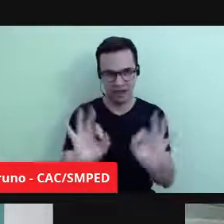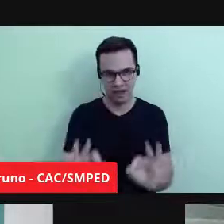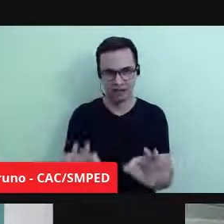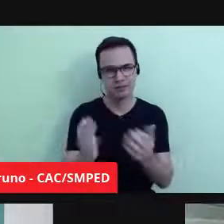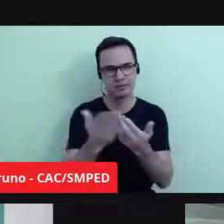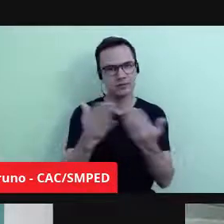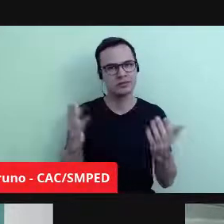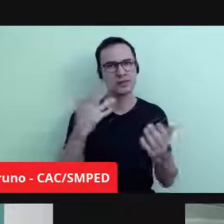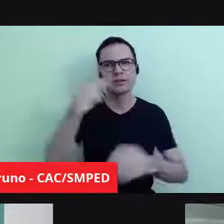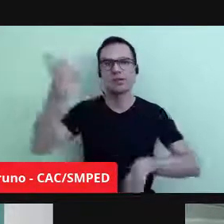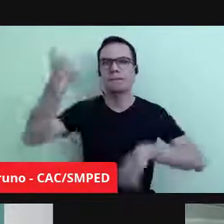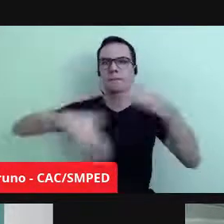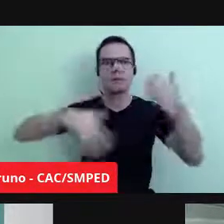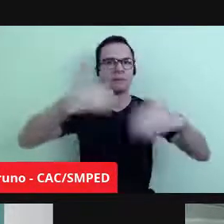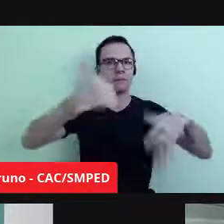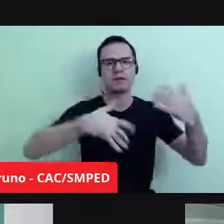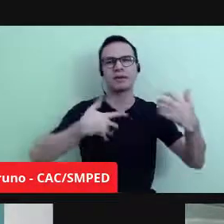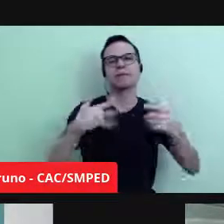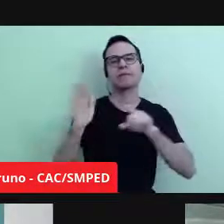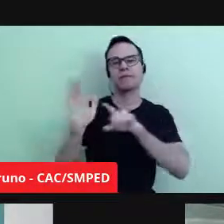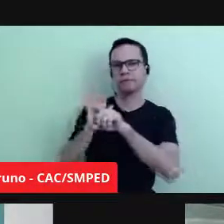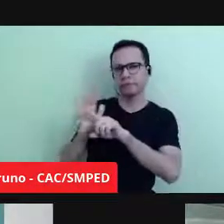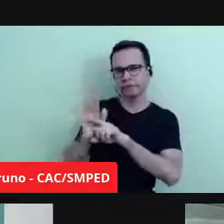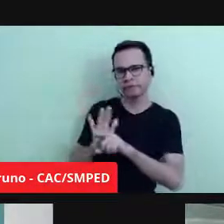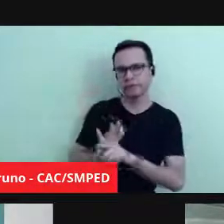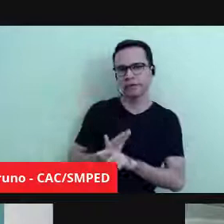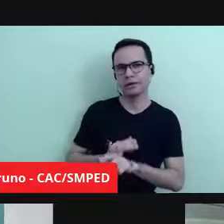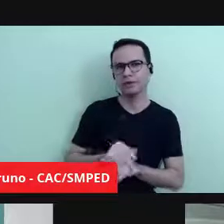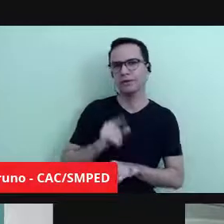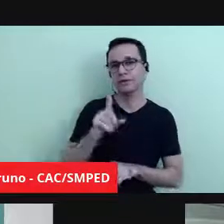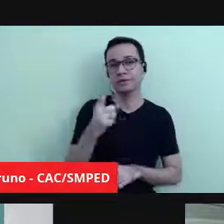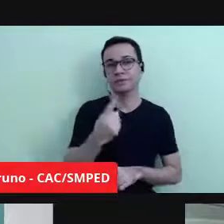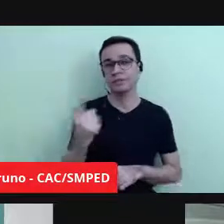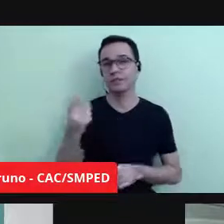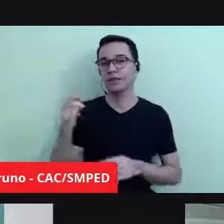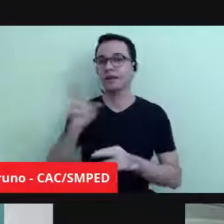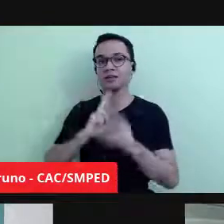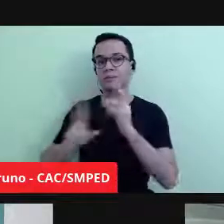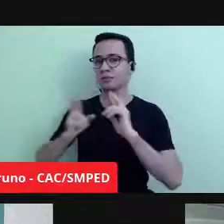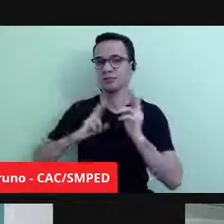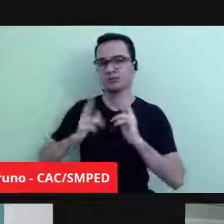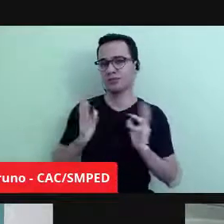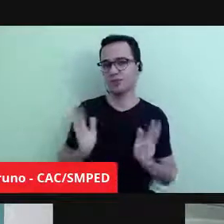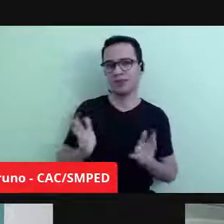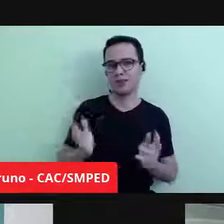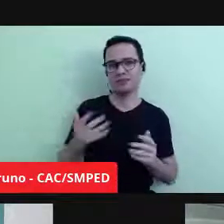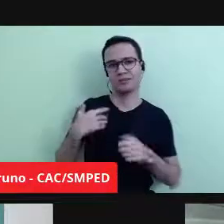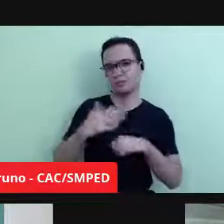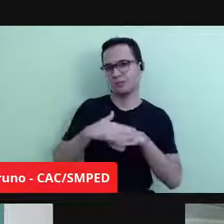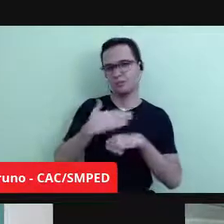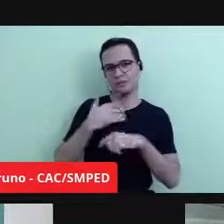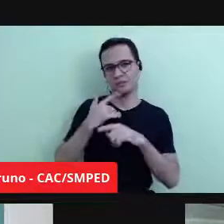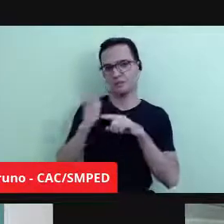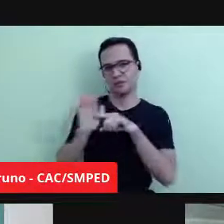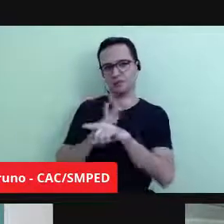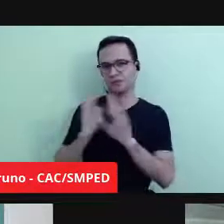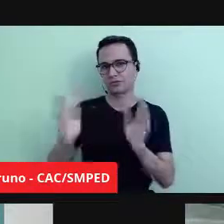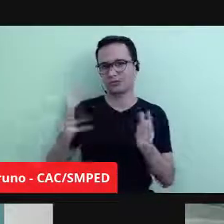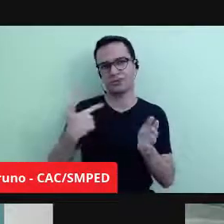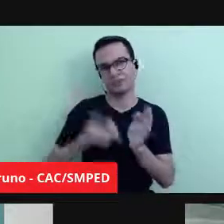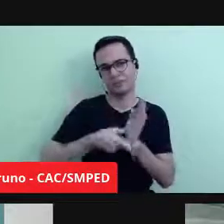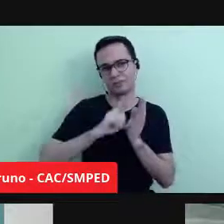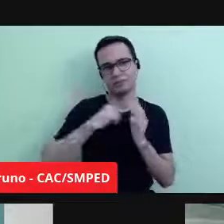realmente tão abrangentes. Eu pensei em várias perguntas que eu ia falar e cada um acabou respondendo as minhas perguntas antes mesmo